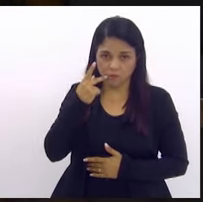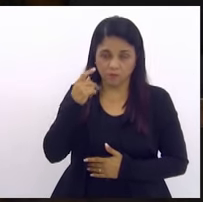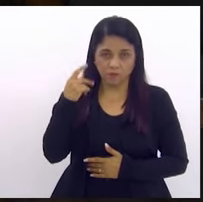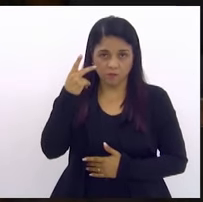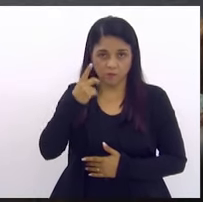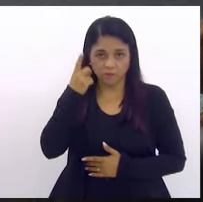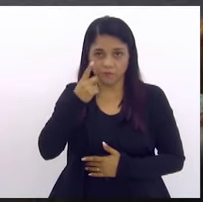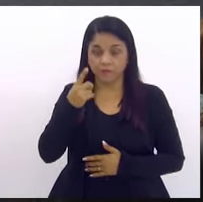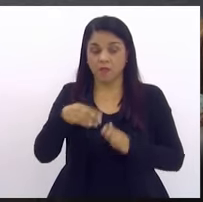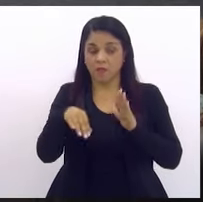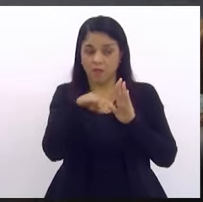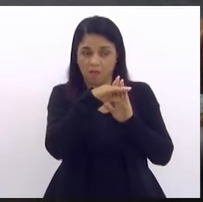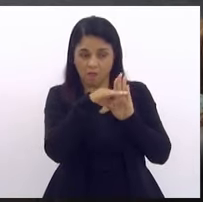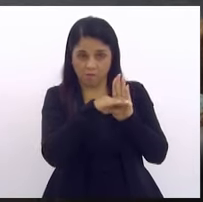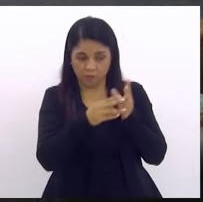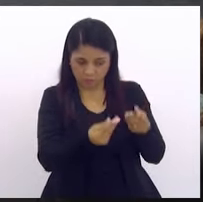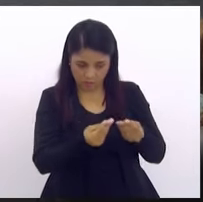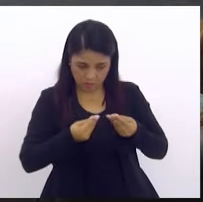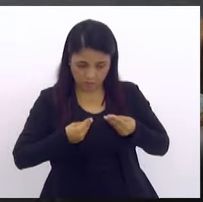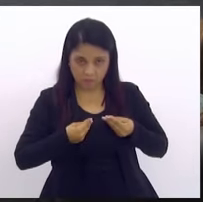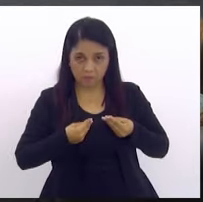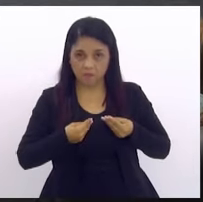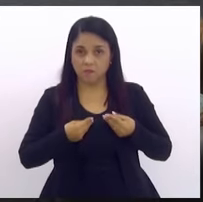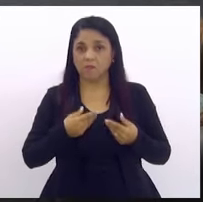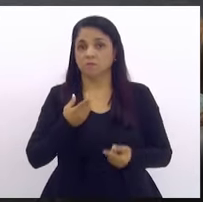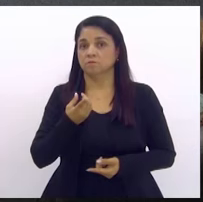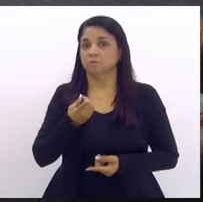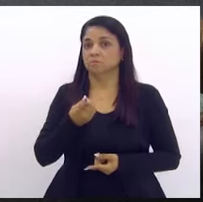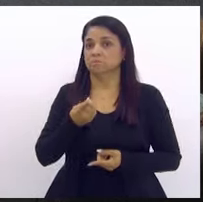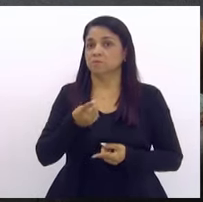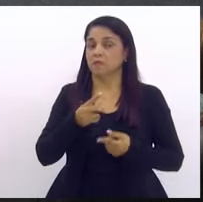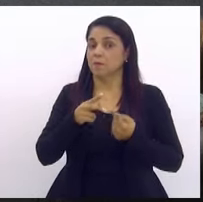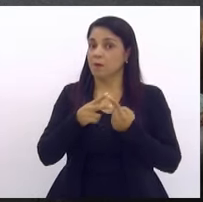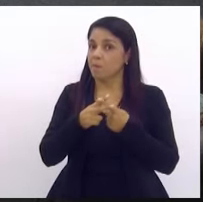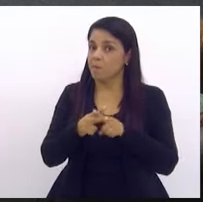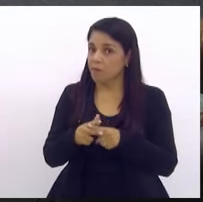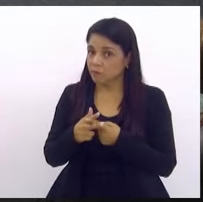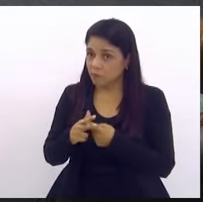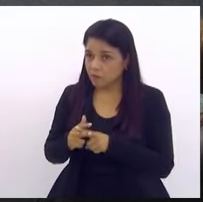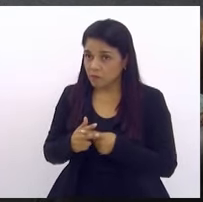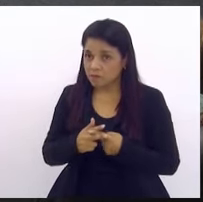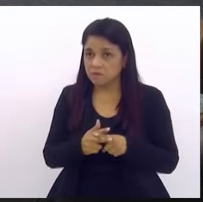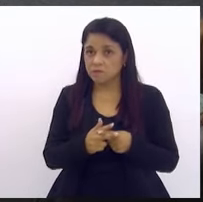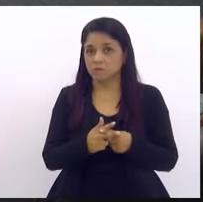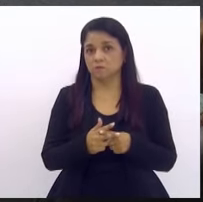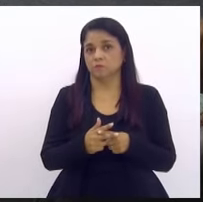Na pauta que eu recebi do doutor Serginho, está pela manutenção.